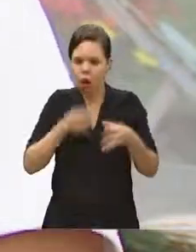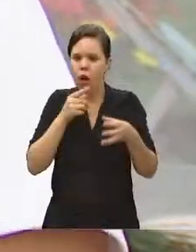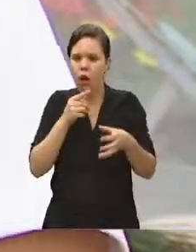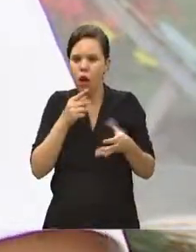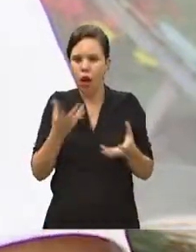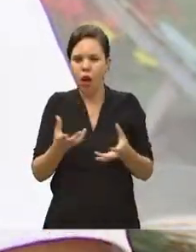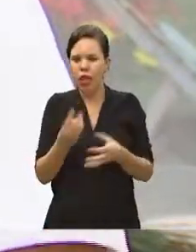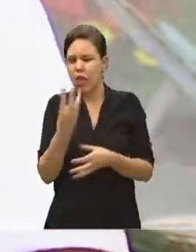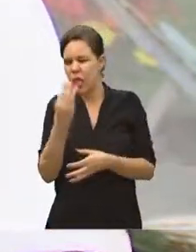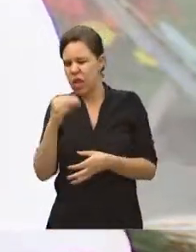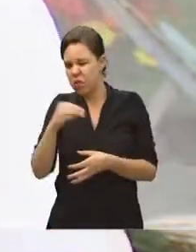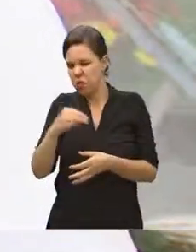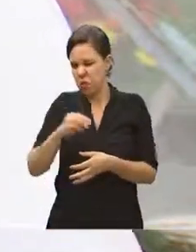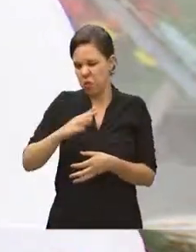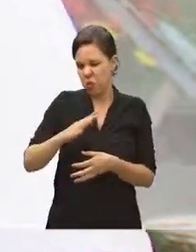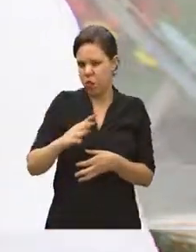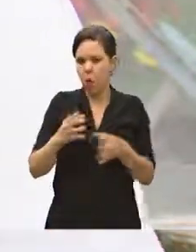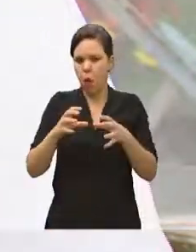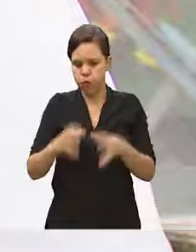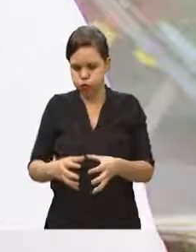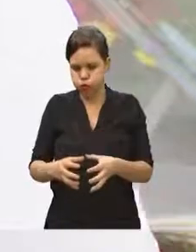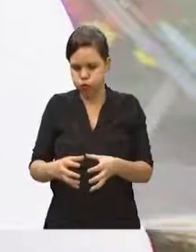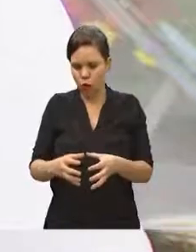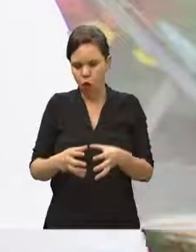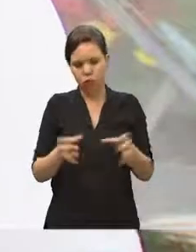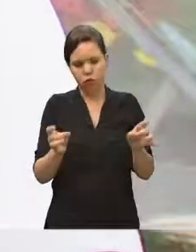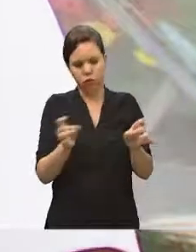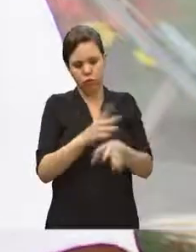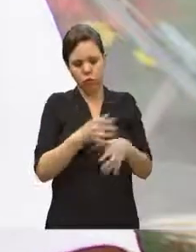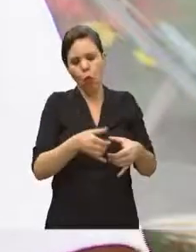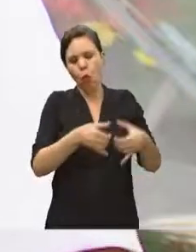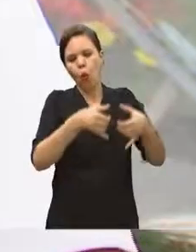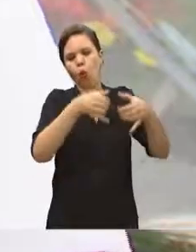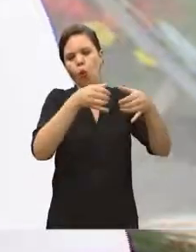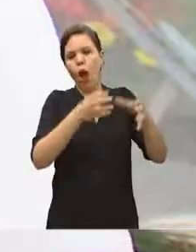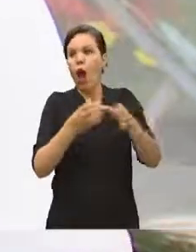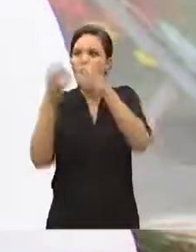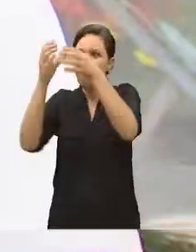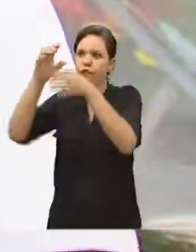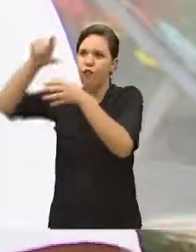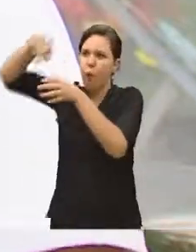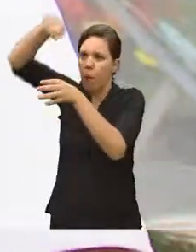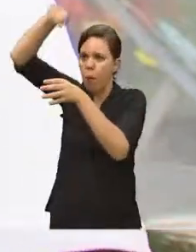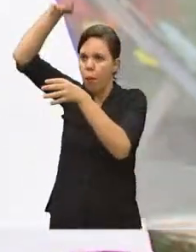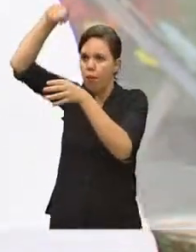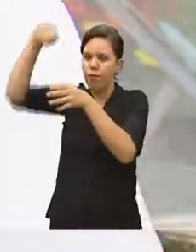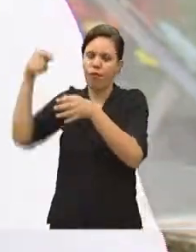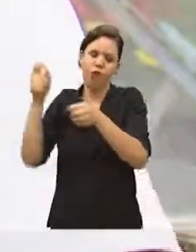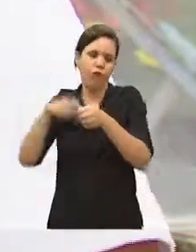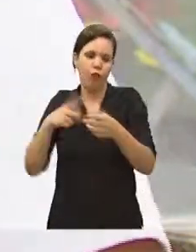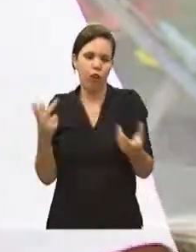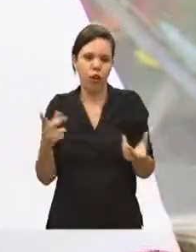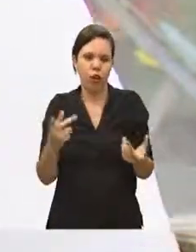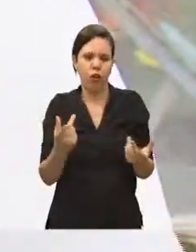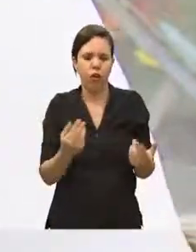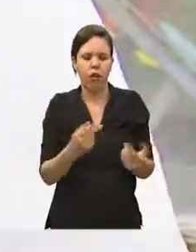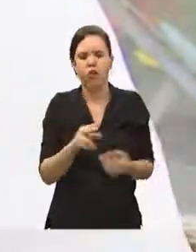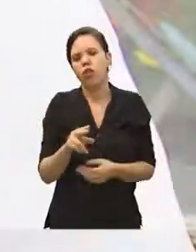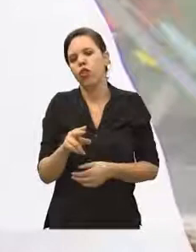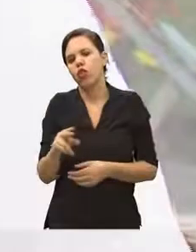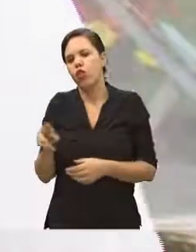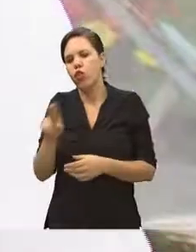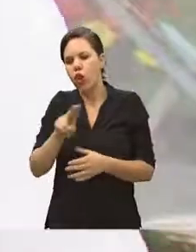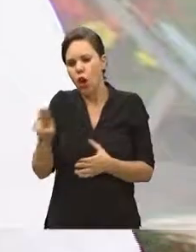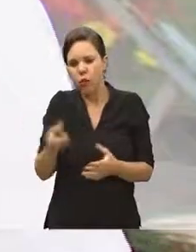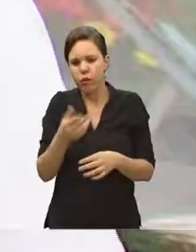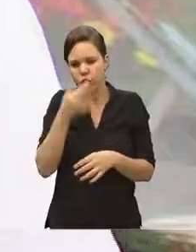ela por uns 3 minutinhos, escorrer e voltar, pendurar. É chamada também de planta alada, né? Planta flutuante,